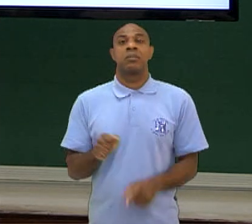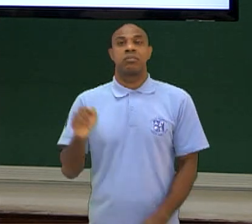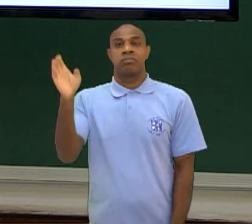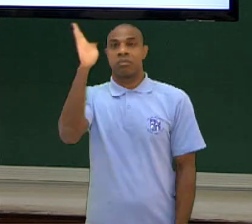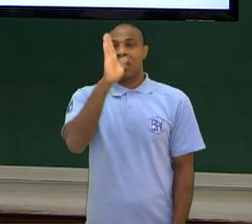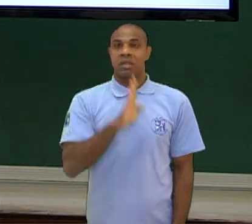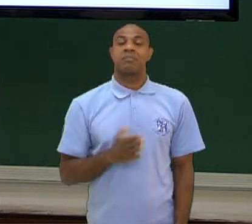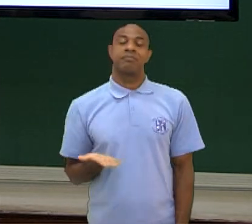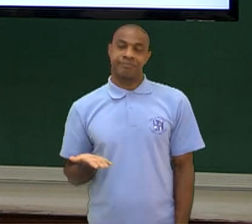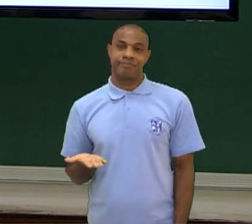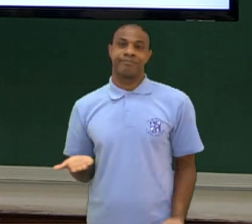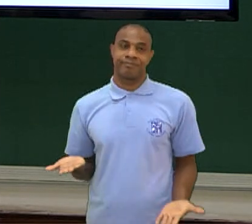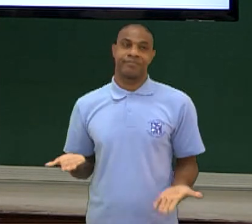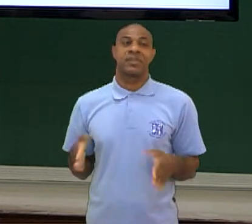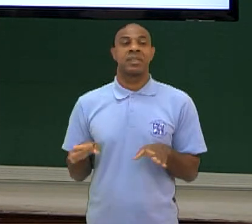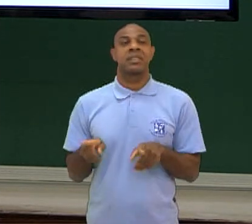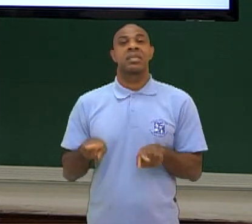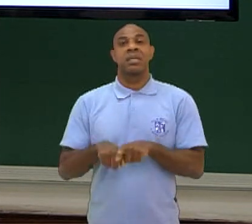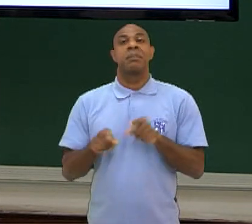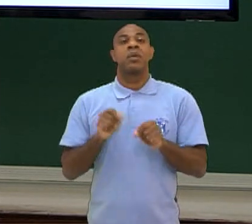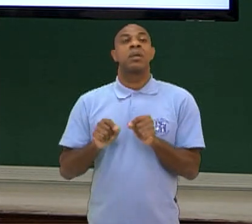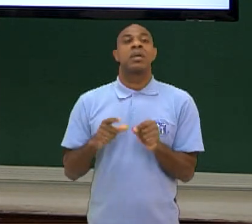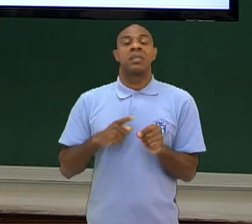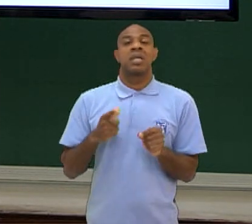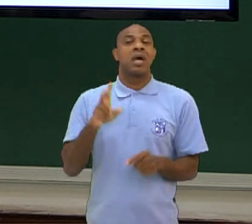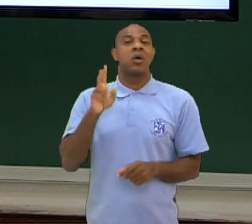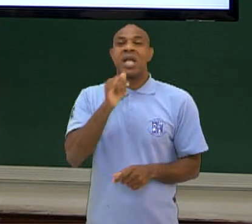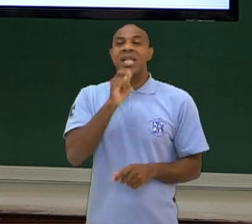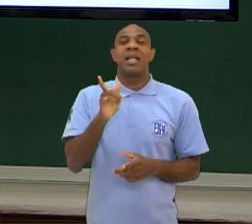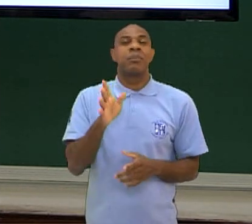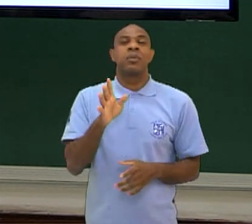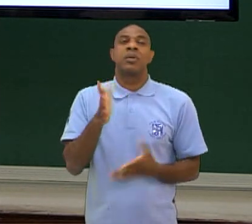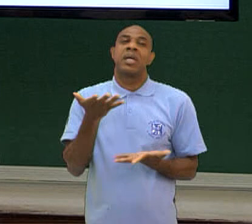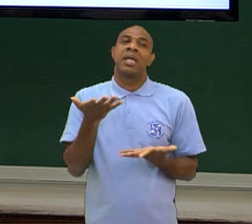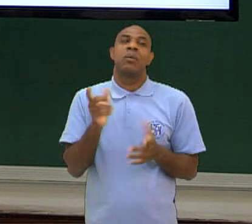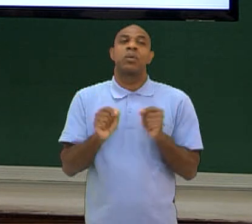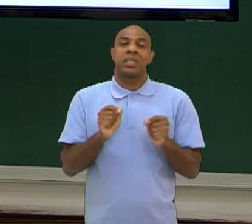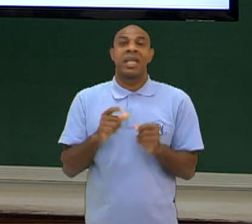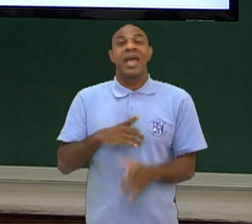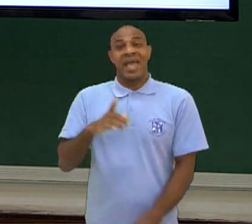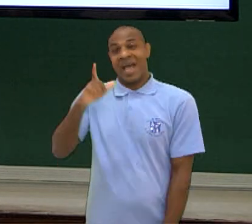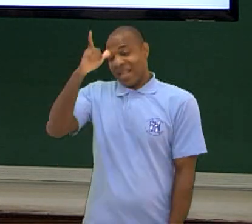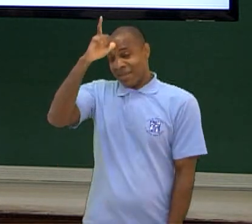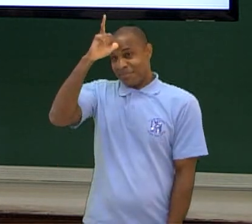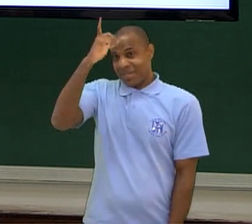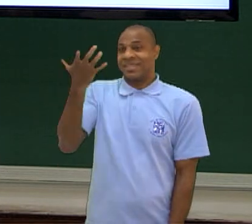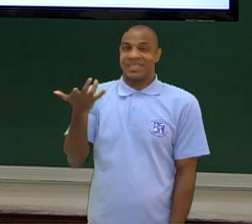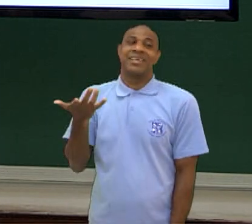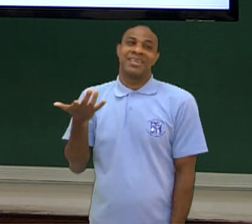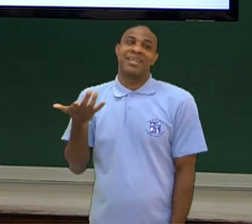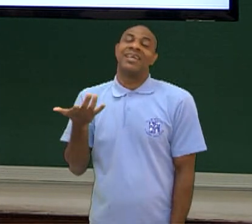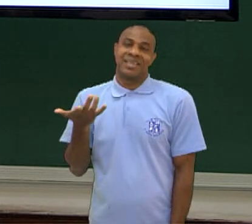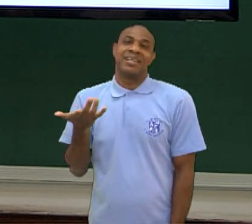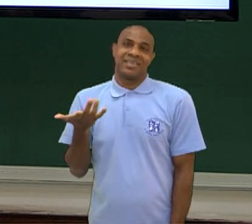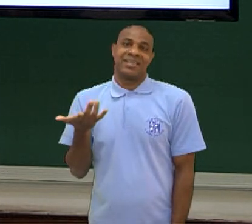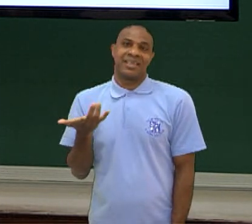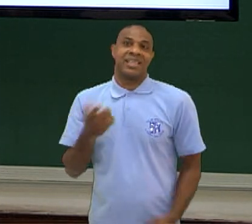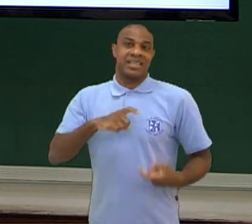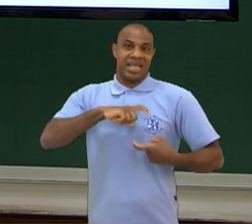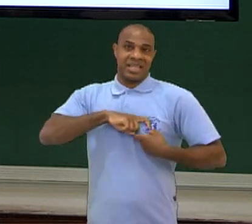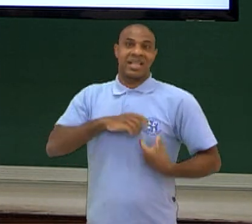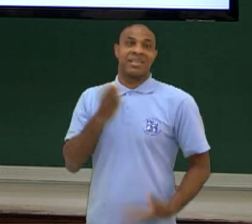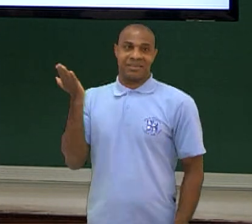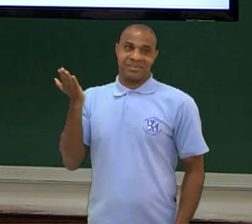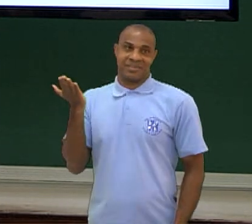nacionalismo extremo. O maior exemplo que a gente tem na história de um regime totalitário é a Alemanha nazista, que preenche todas essas